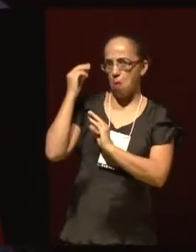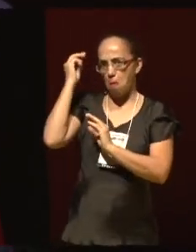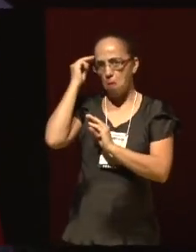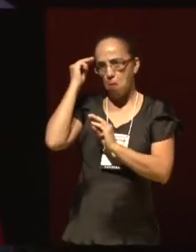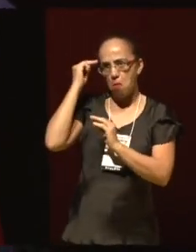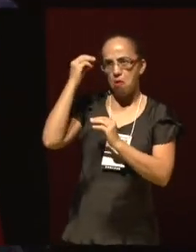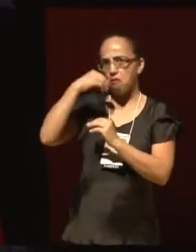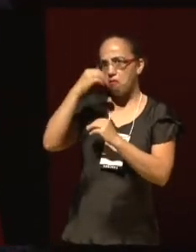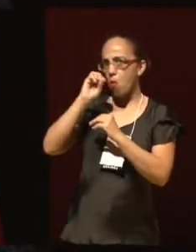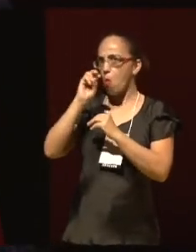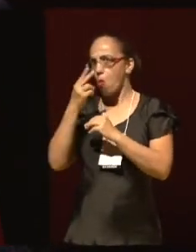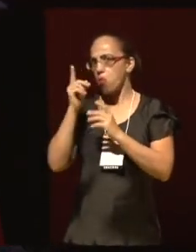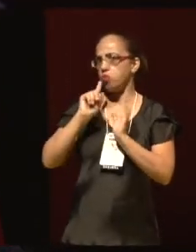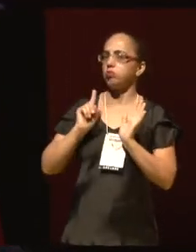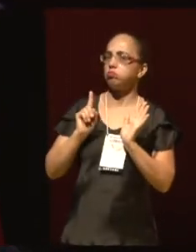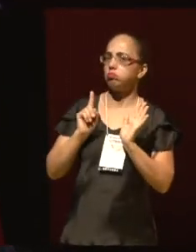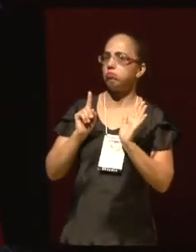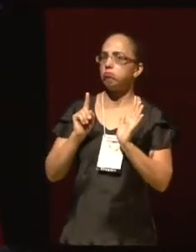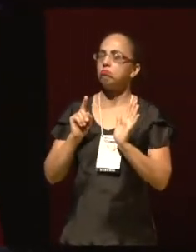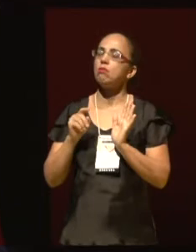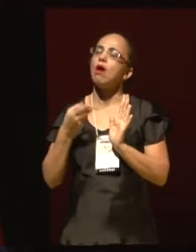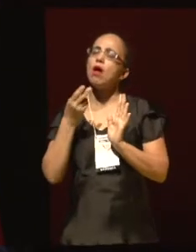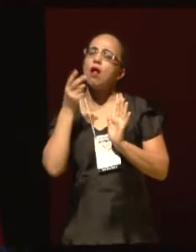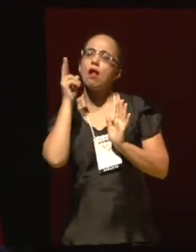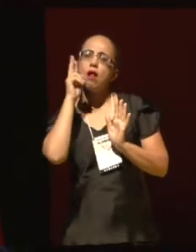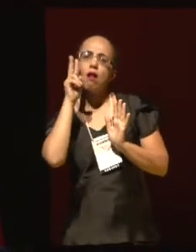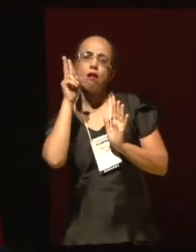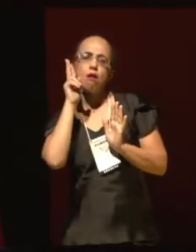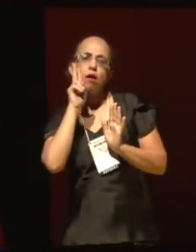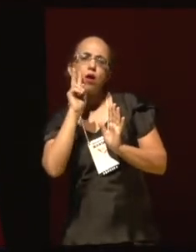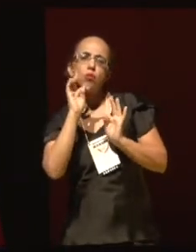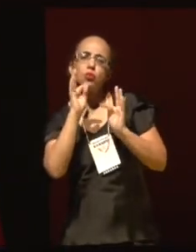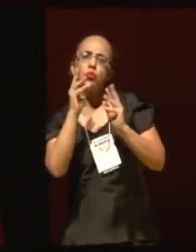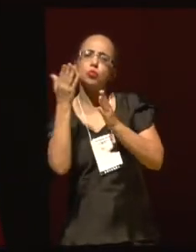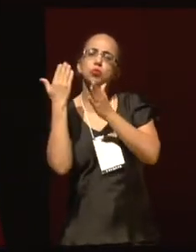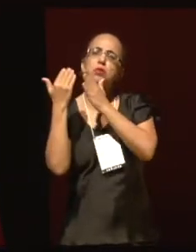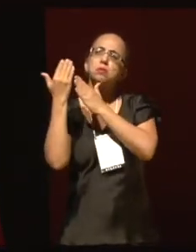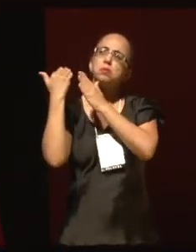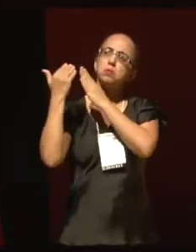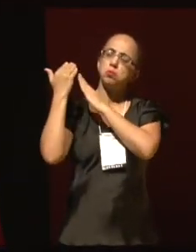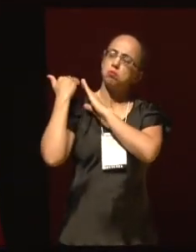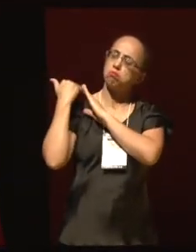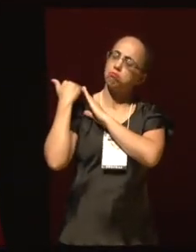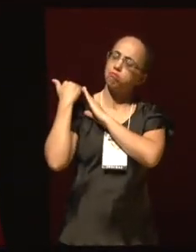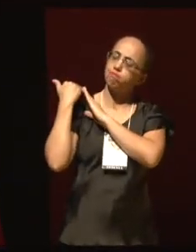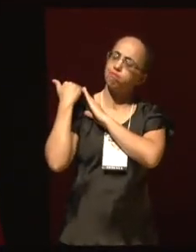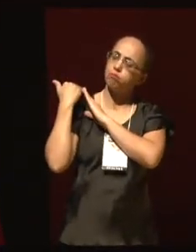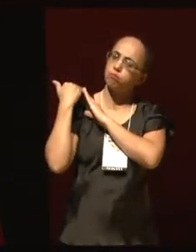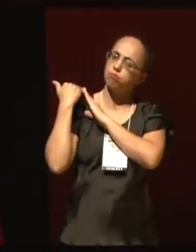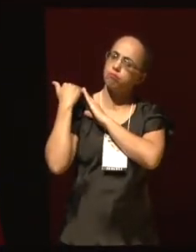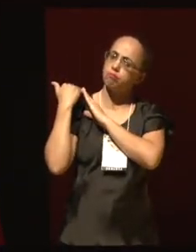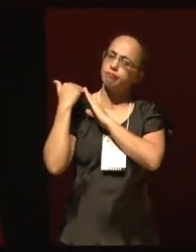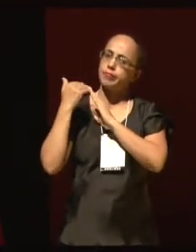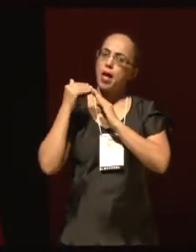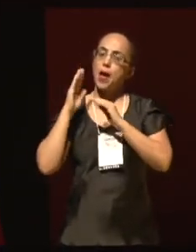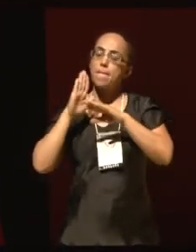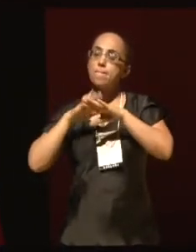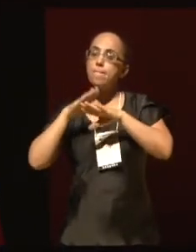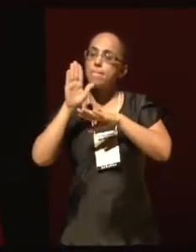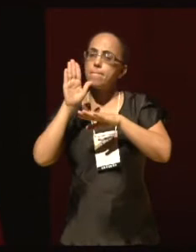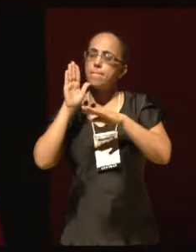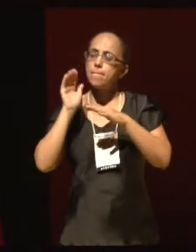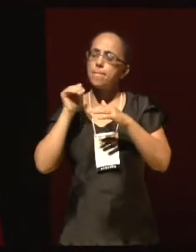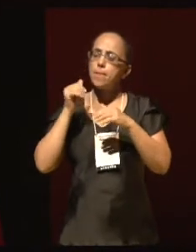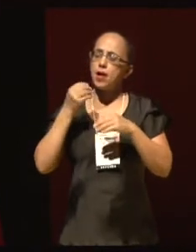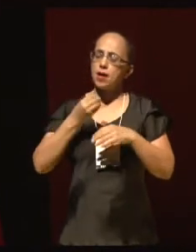Se lembra tudo o anterior e o que é mais presente, mais atual em sua